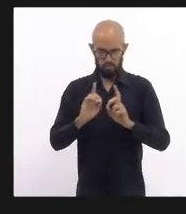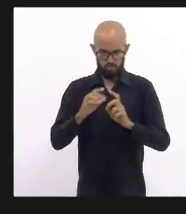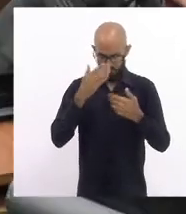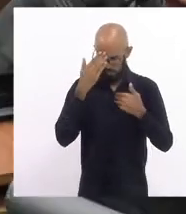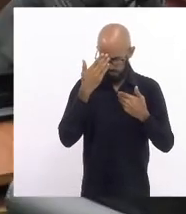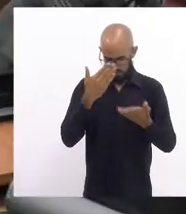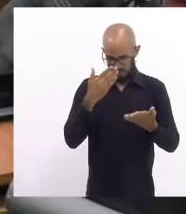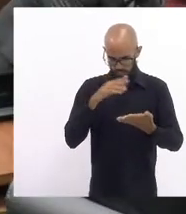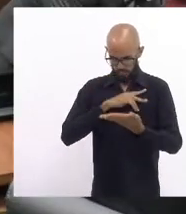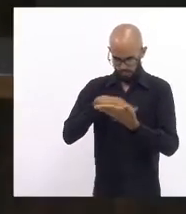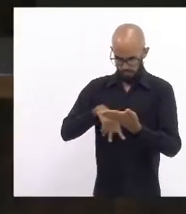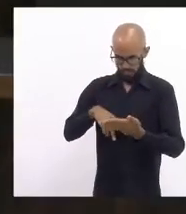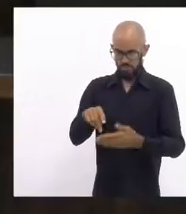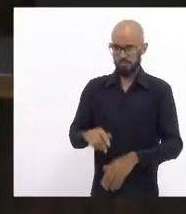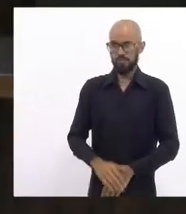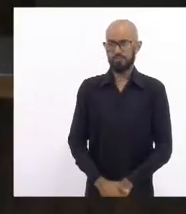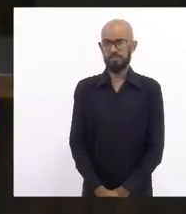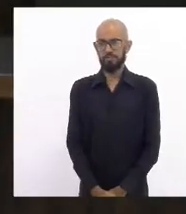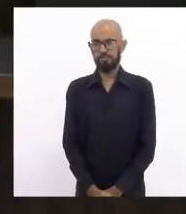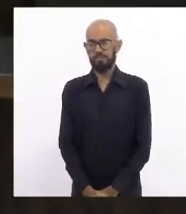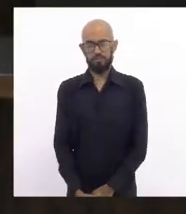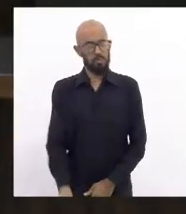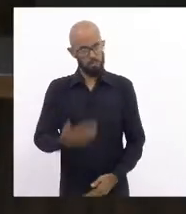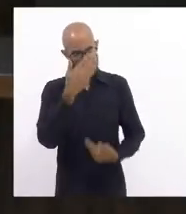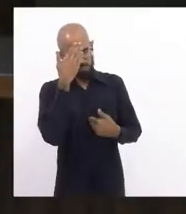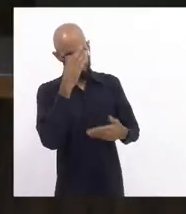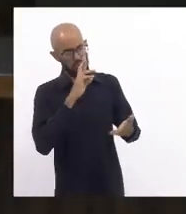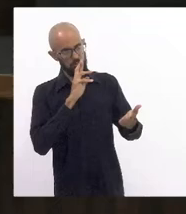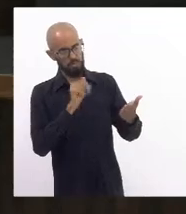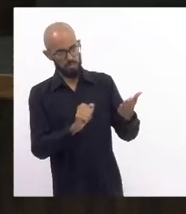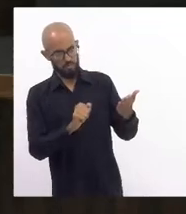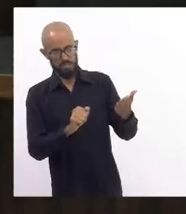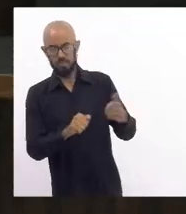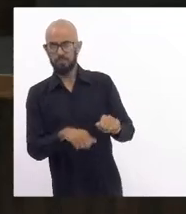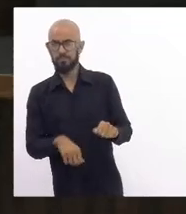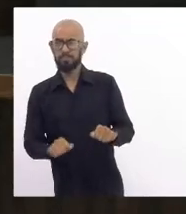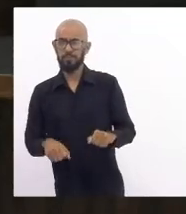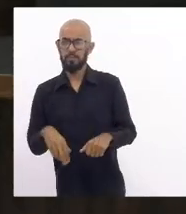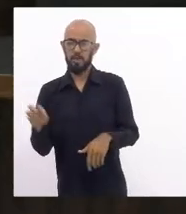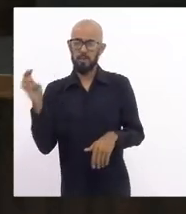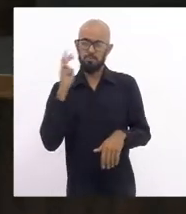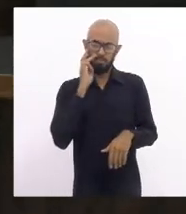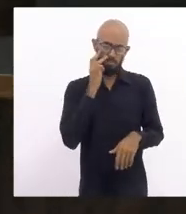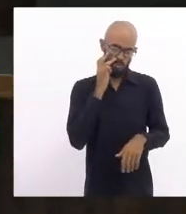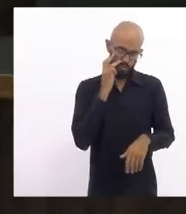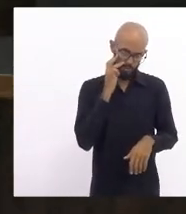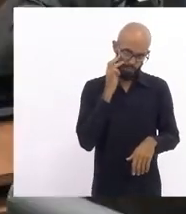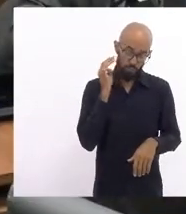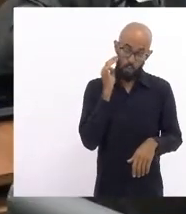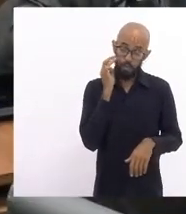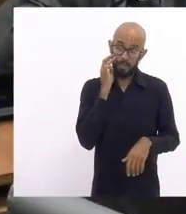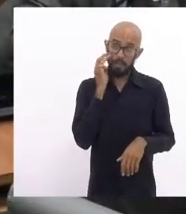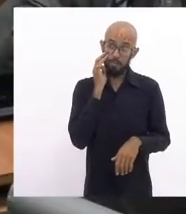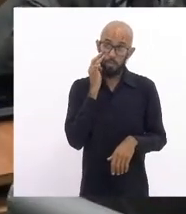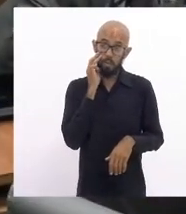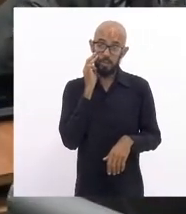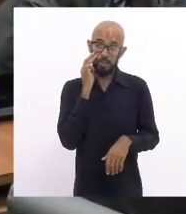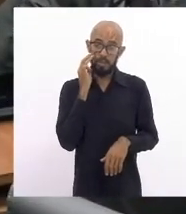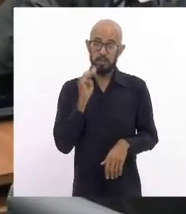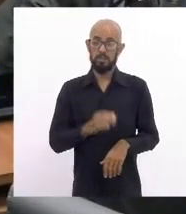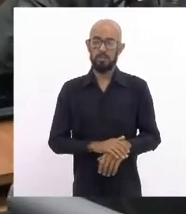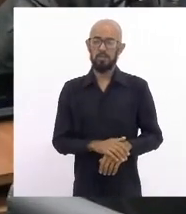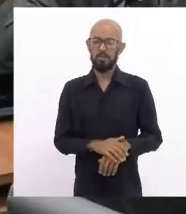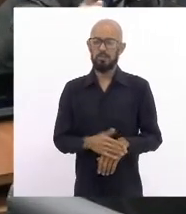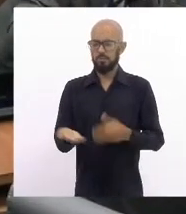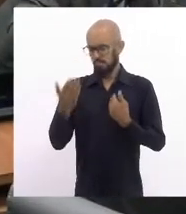presidente. Obrigado, deputado Rodrigo Amorim. Questão de ordem, deputada Mônica Francisco. Obrigada,